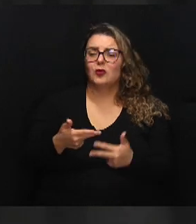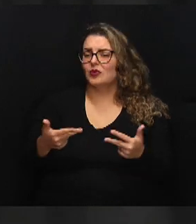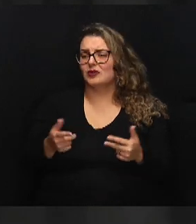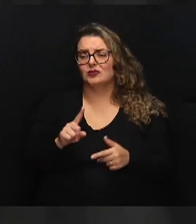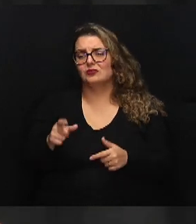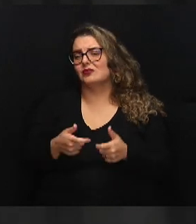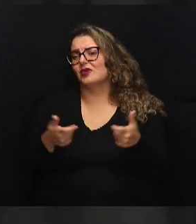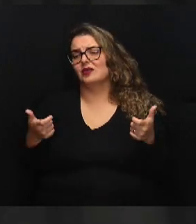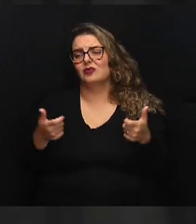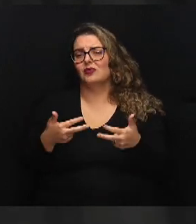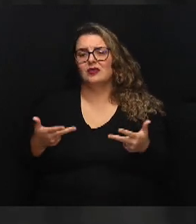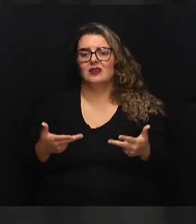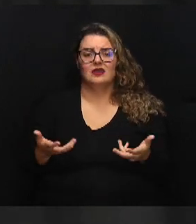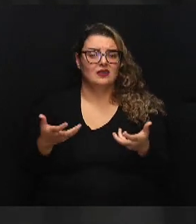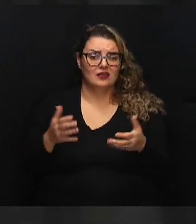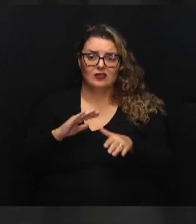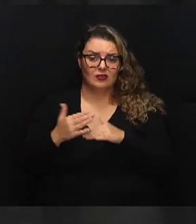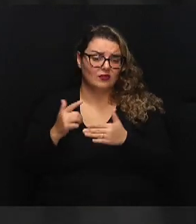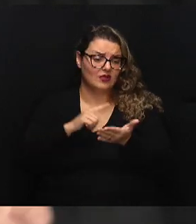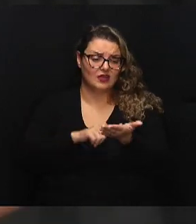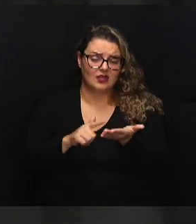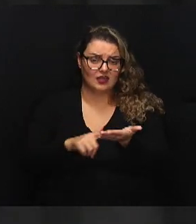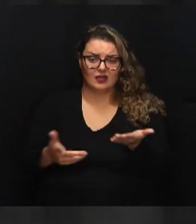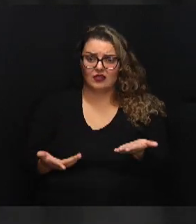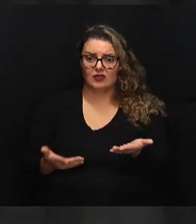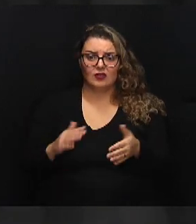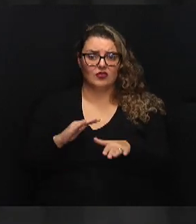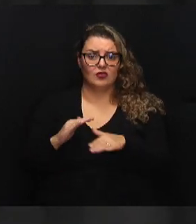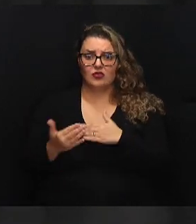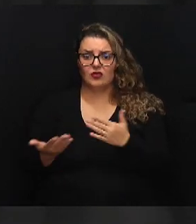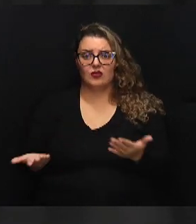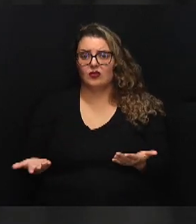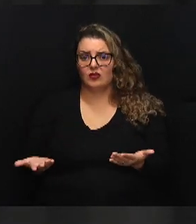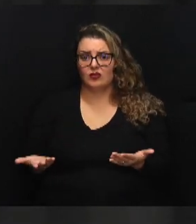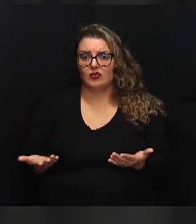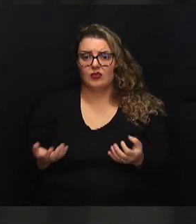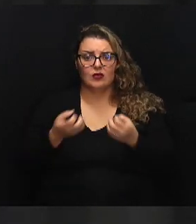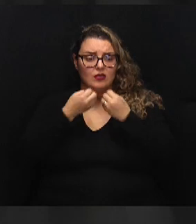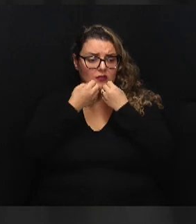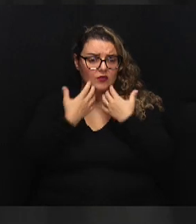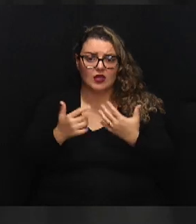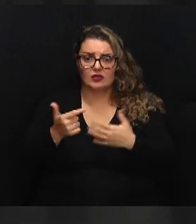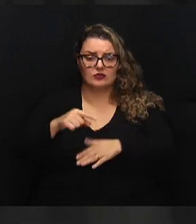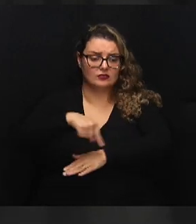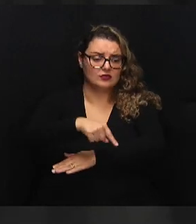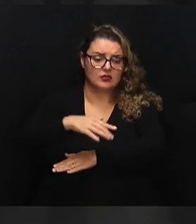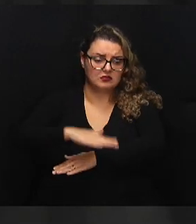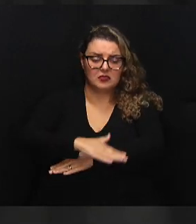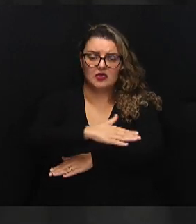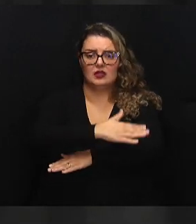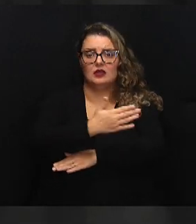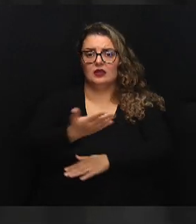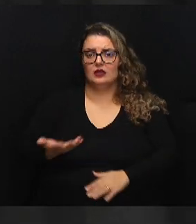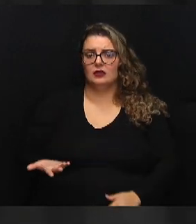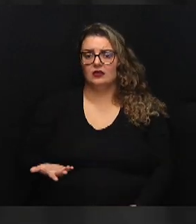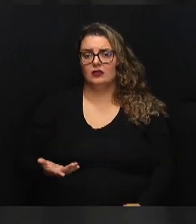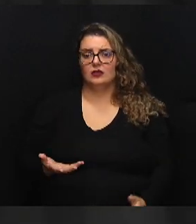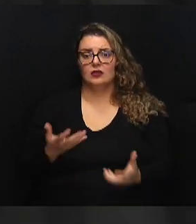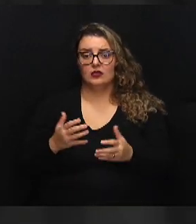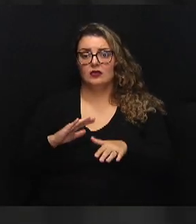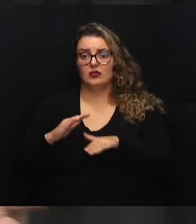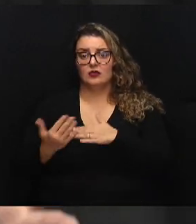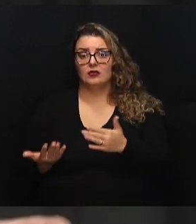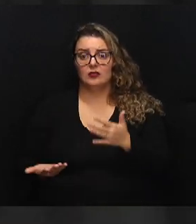muita coisa. Ela quer ter o bairro dela limpo, ela quer ver o bairro dela sem buraco, ela quer ter o bairro